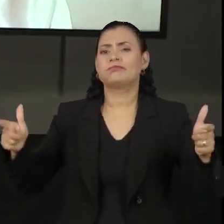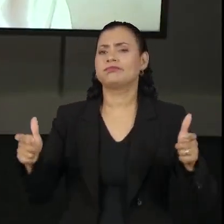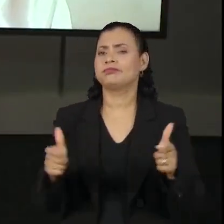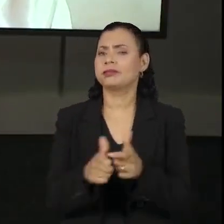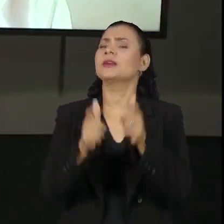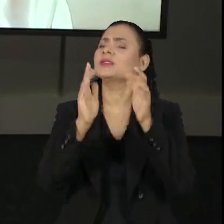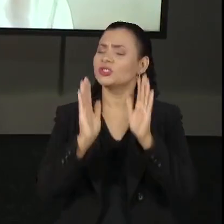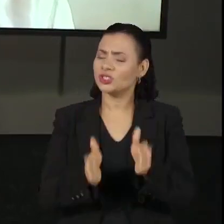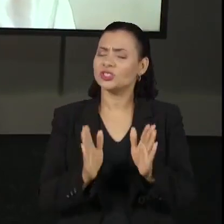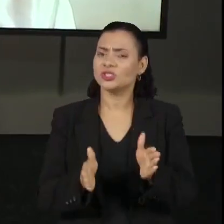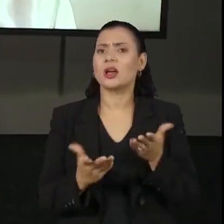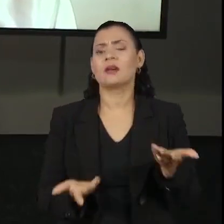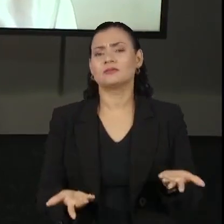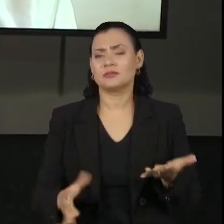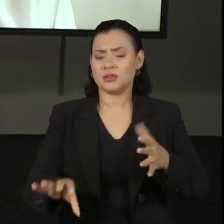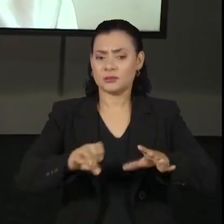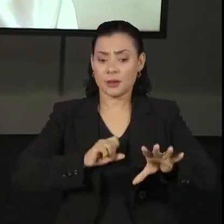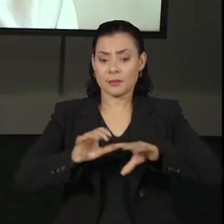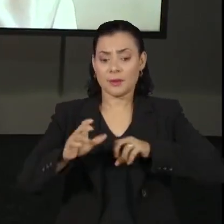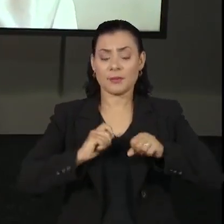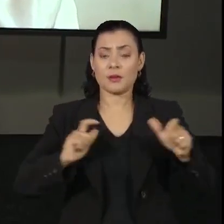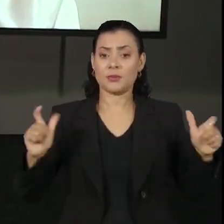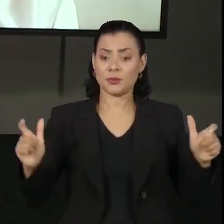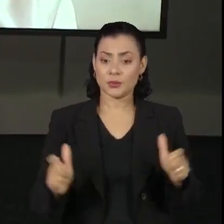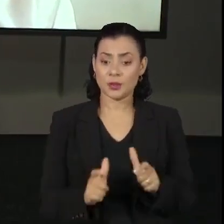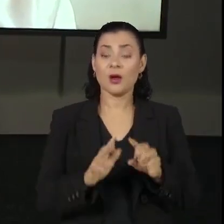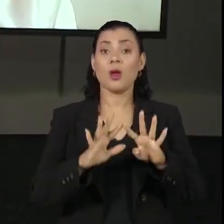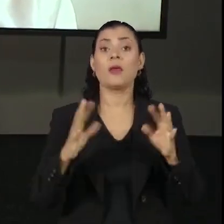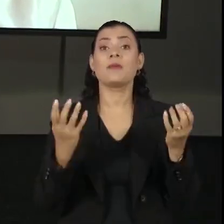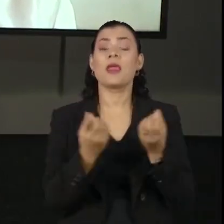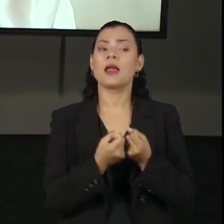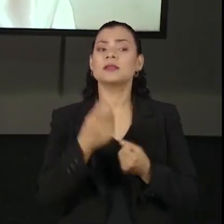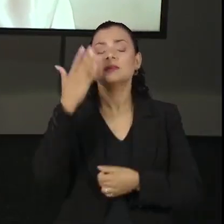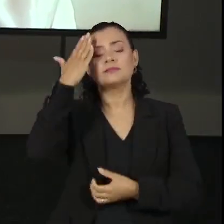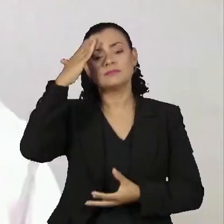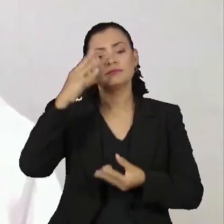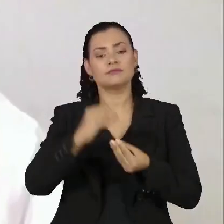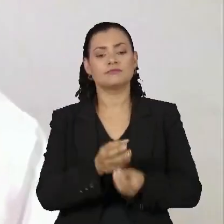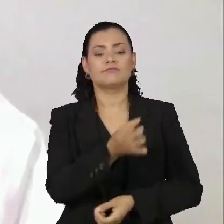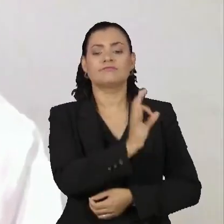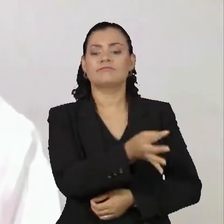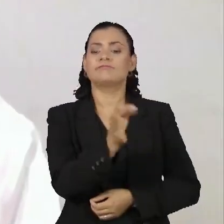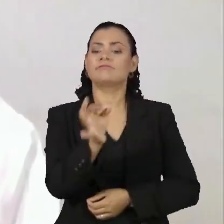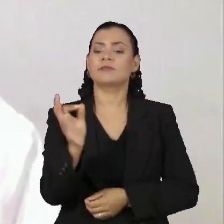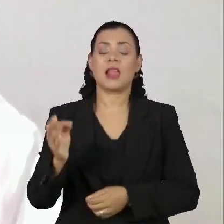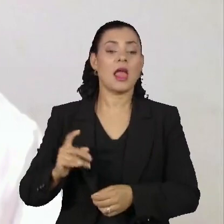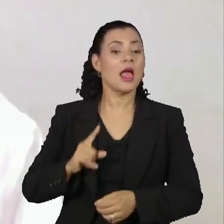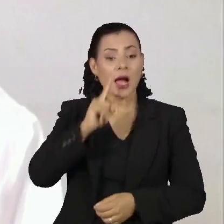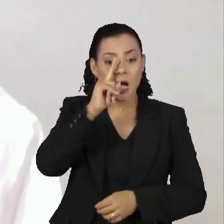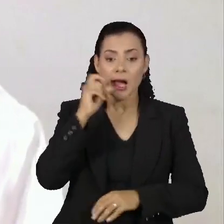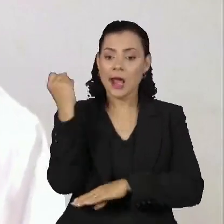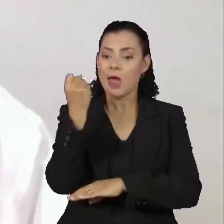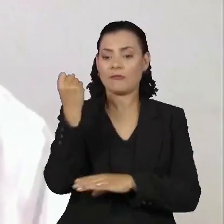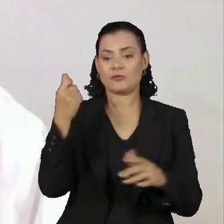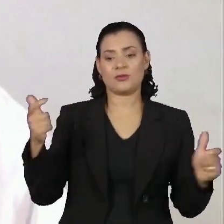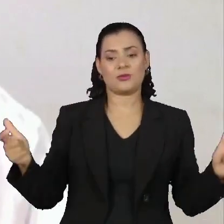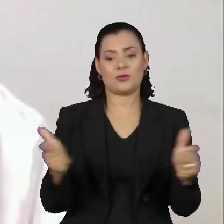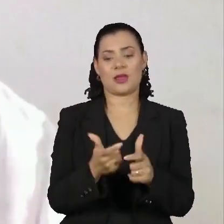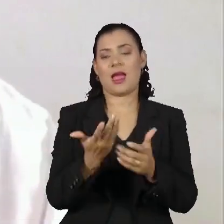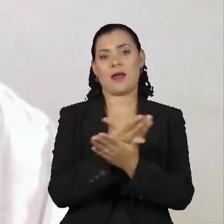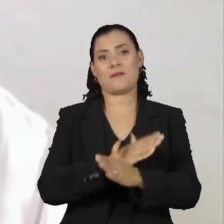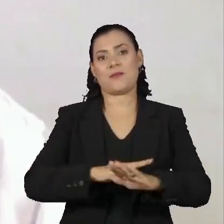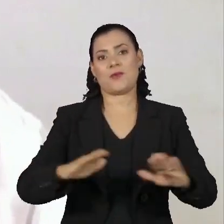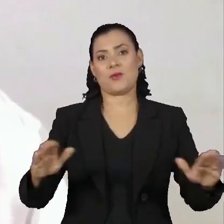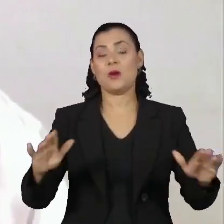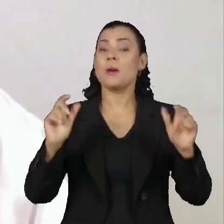casos positivos, a OMS houve por bem diminuir essa restrição, falando, olha,